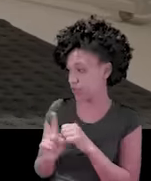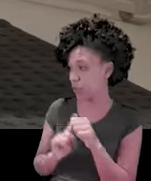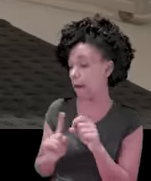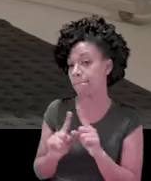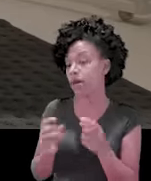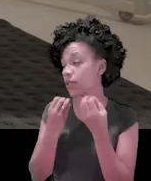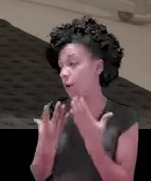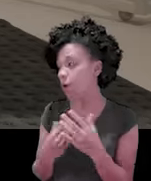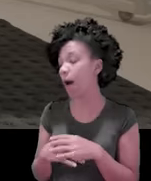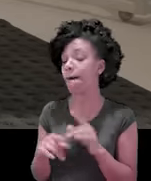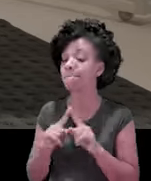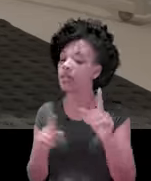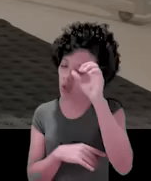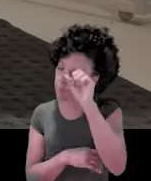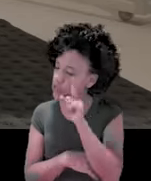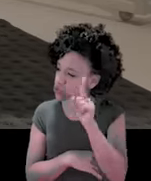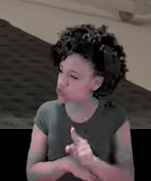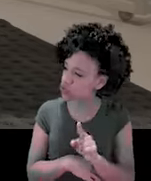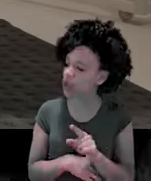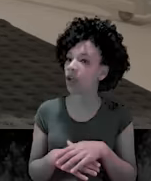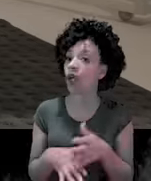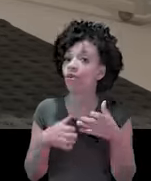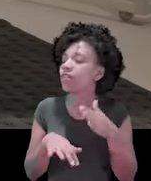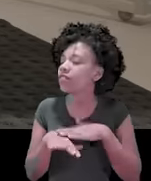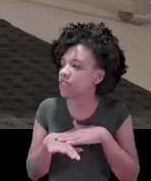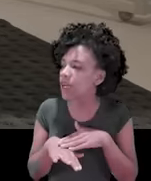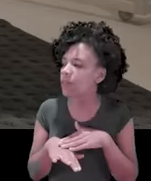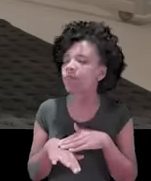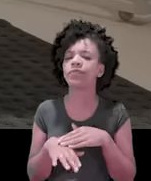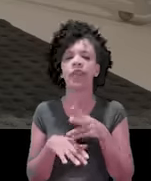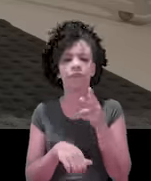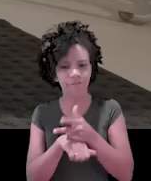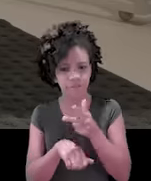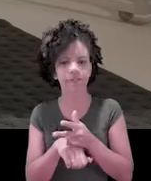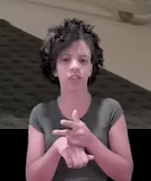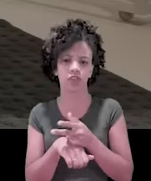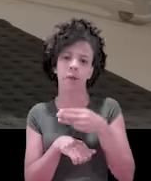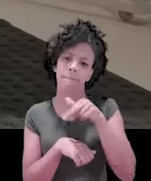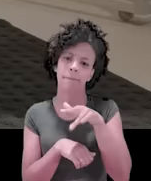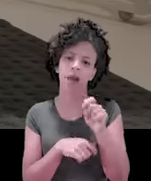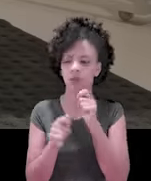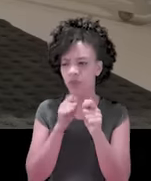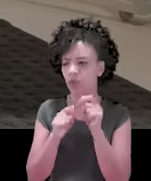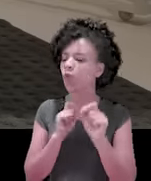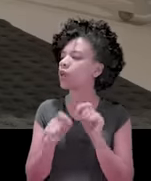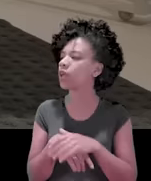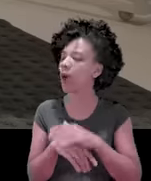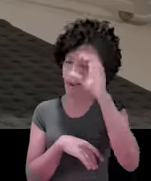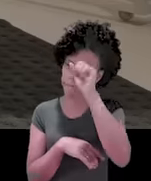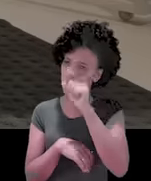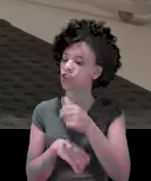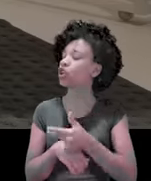maneira social mas ele tem um mas eu aprendo todo dia o que eu comprei eu queria muito fazer um dia vou fazer esse vídeo marcou uma entrevista sobre